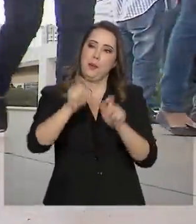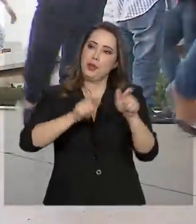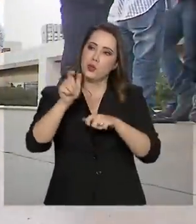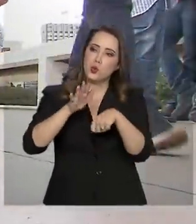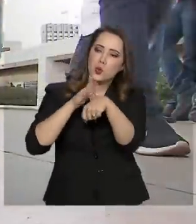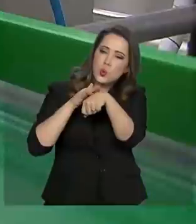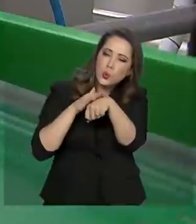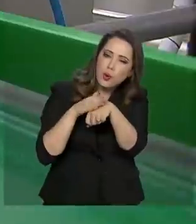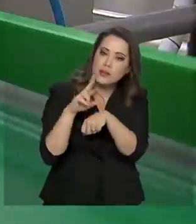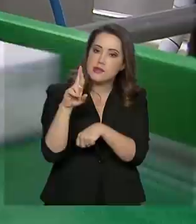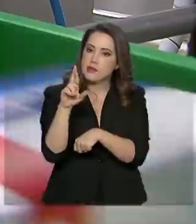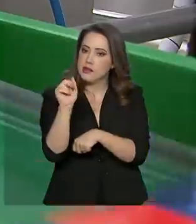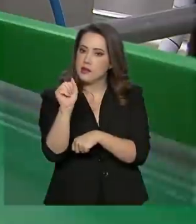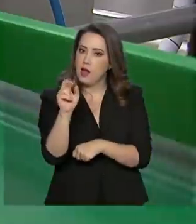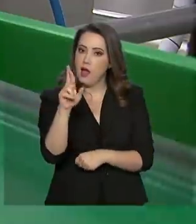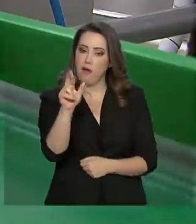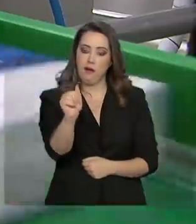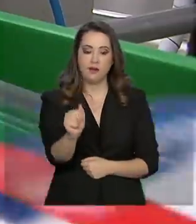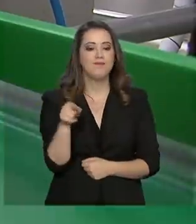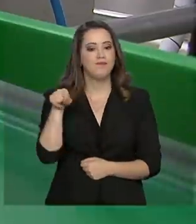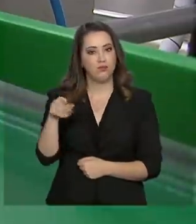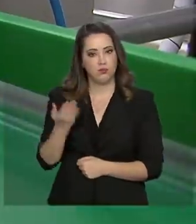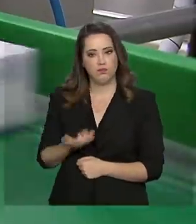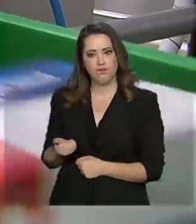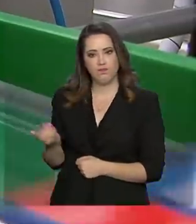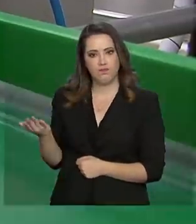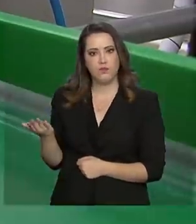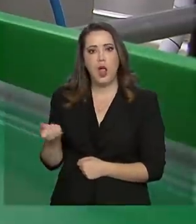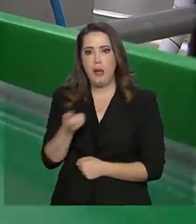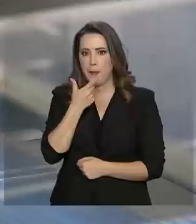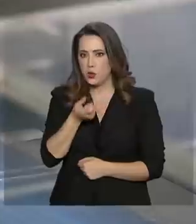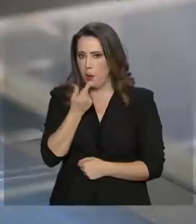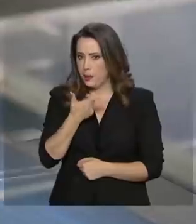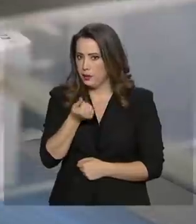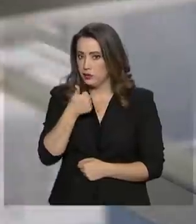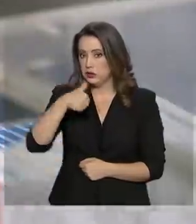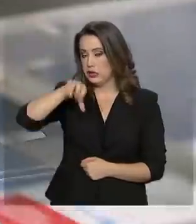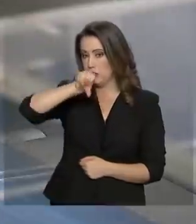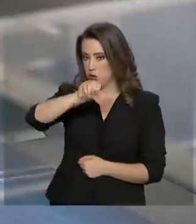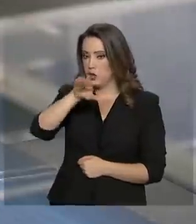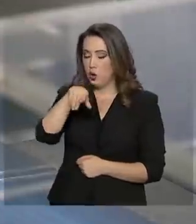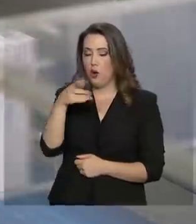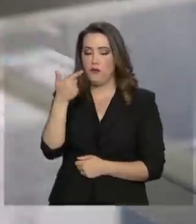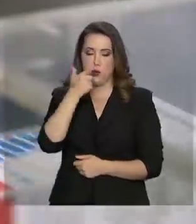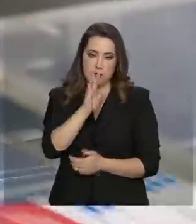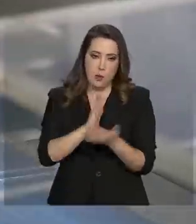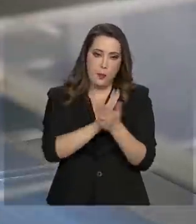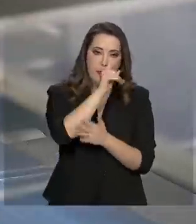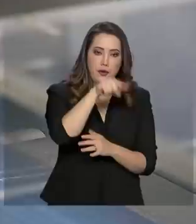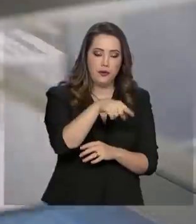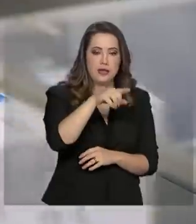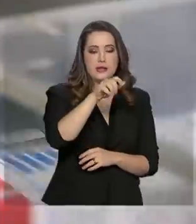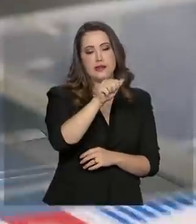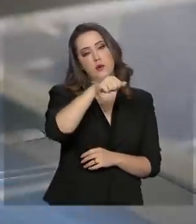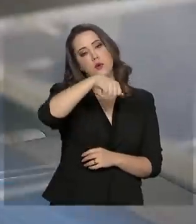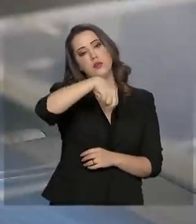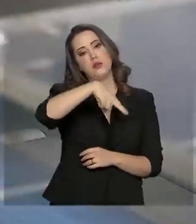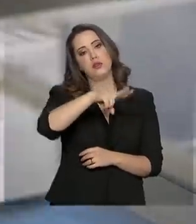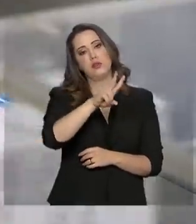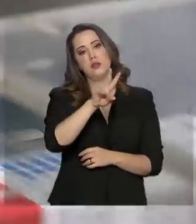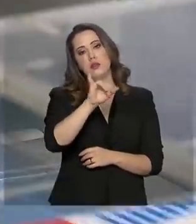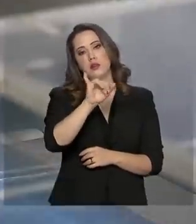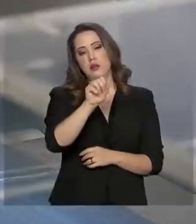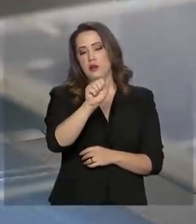raras estes são alguns dos 19 medicamentos aprovados em 2019 pela anvisa